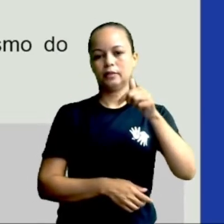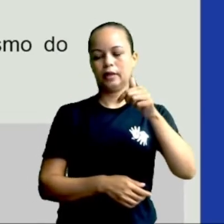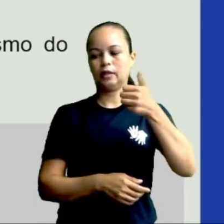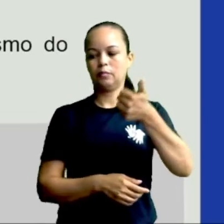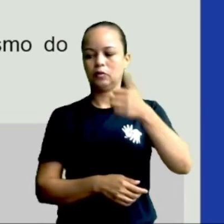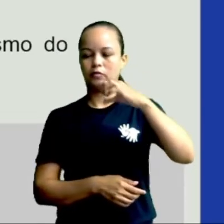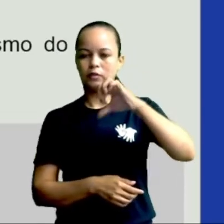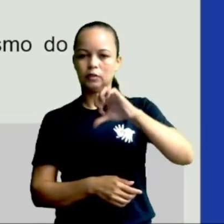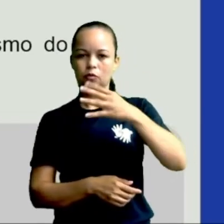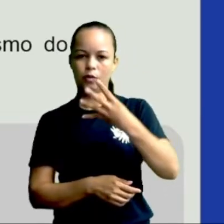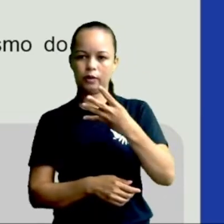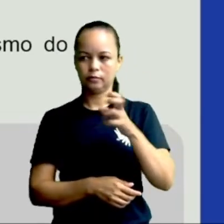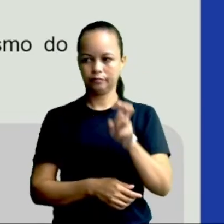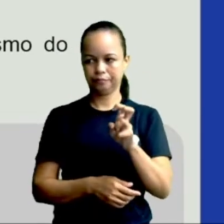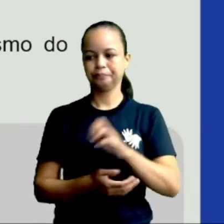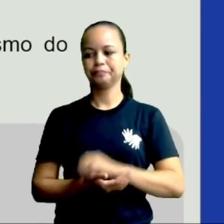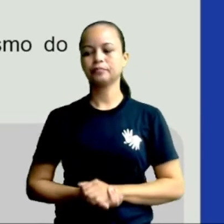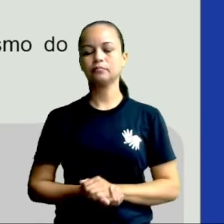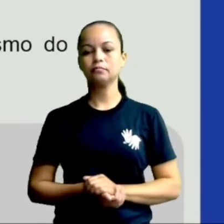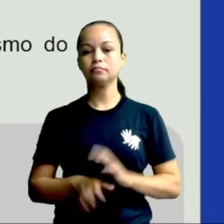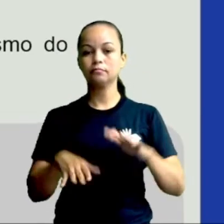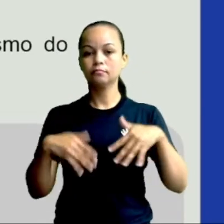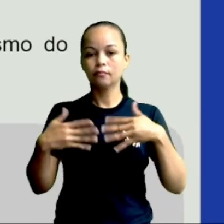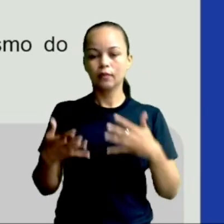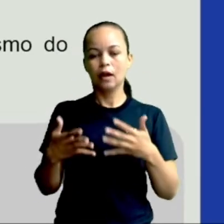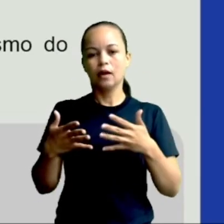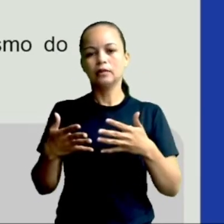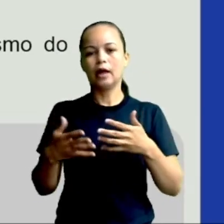1945. Tá? Então, na Era